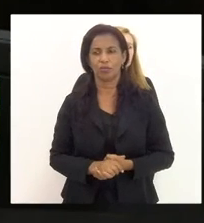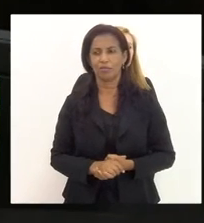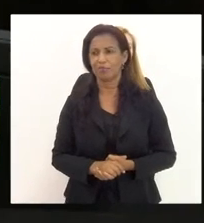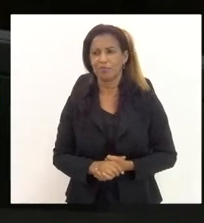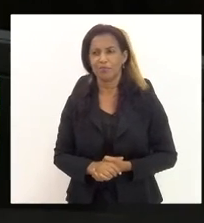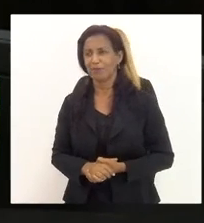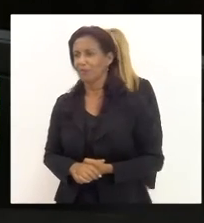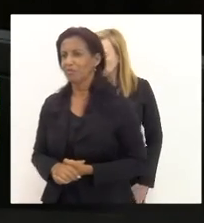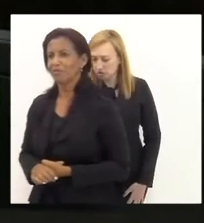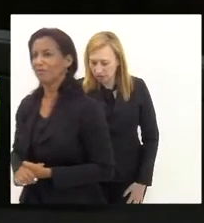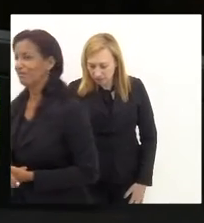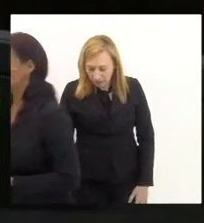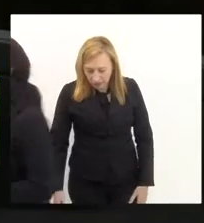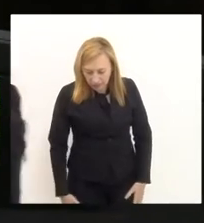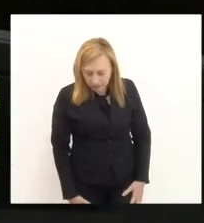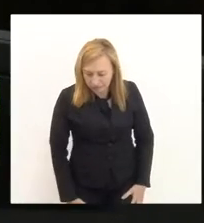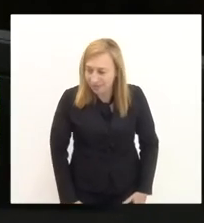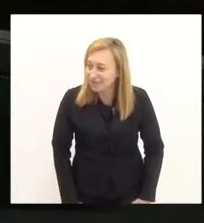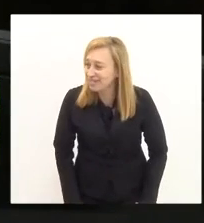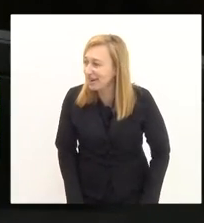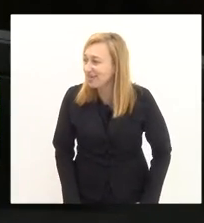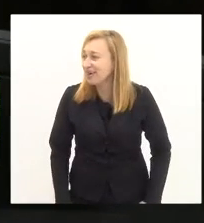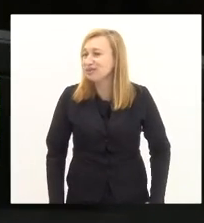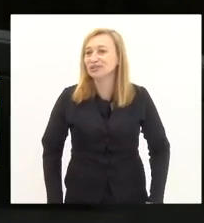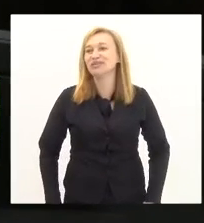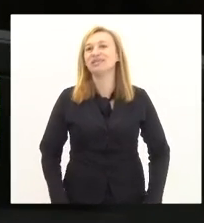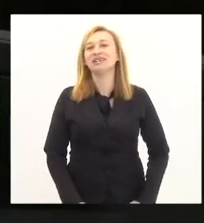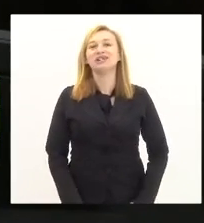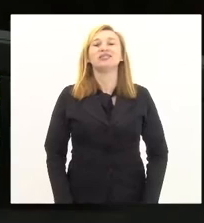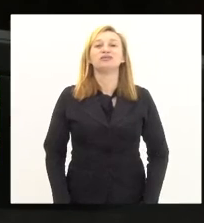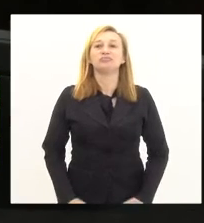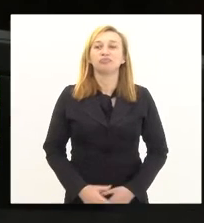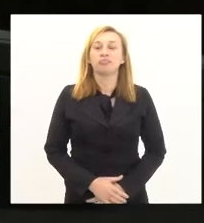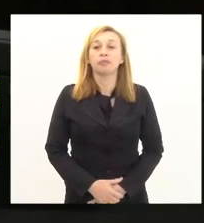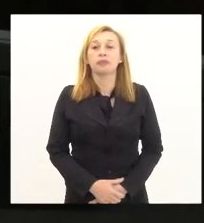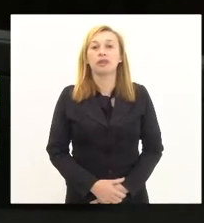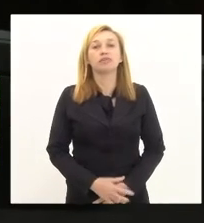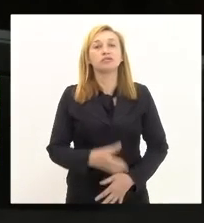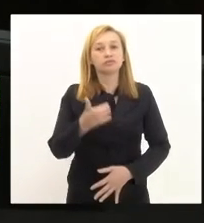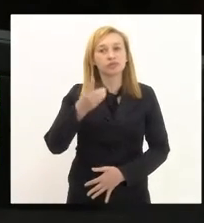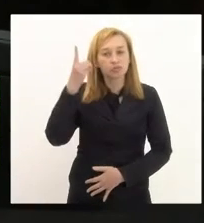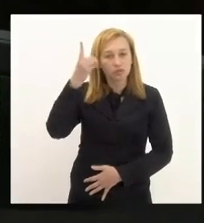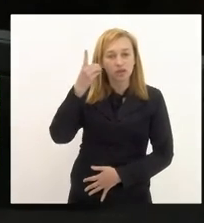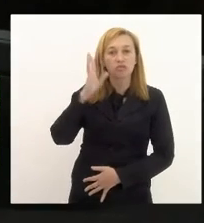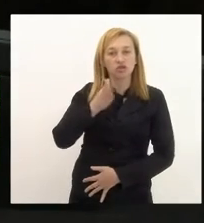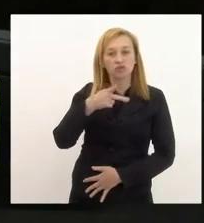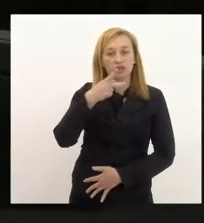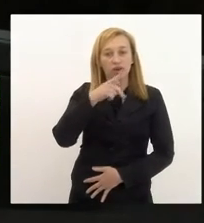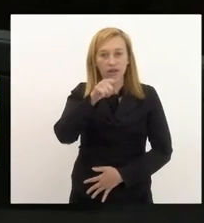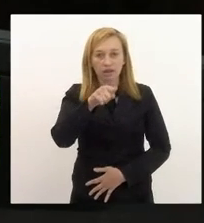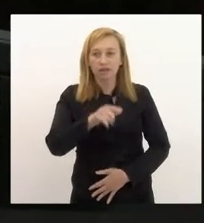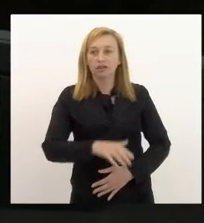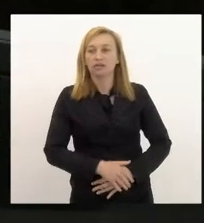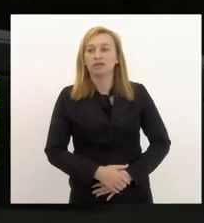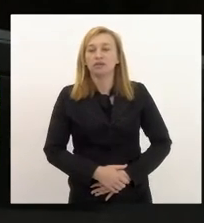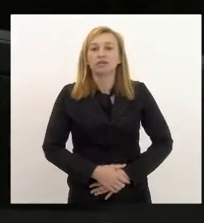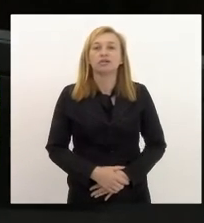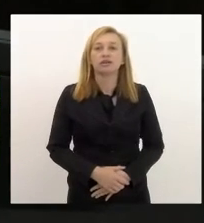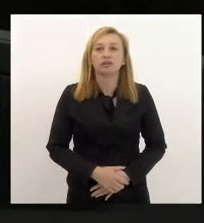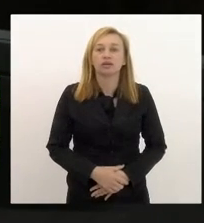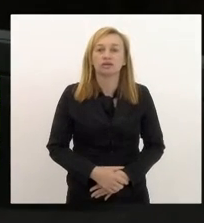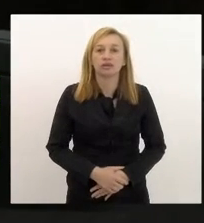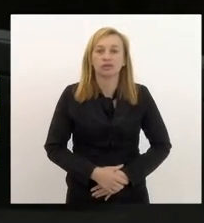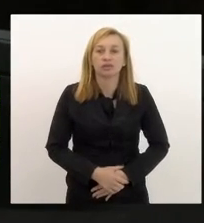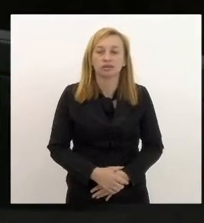de todas as contas não só da dívida Mas de qualquer forma deputada é como eu fiz a e o